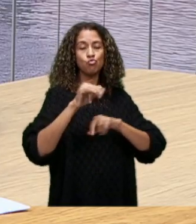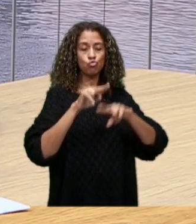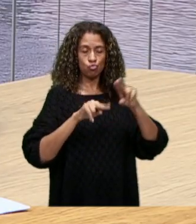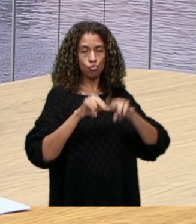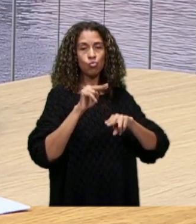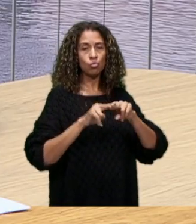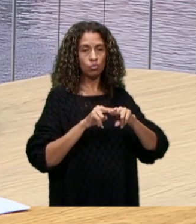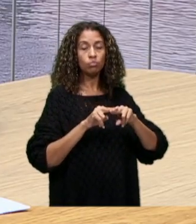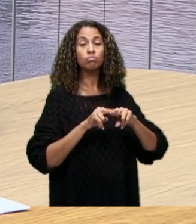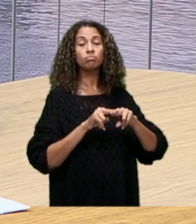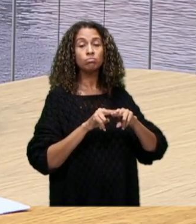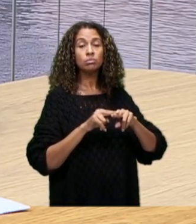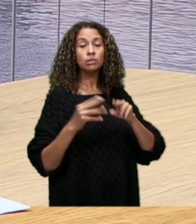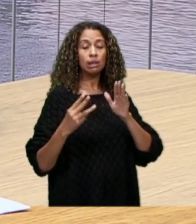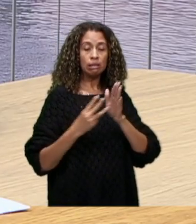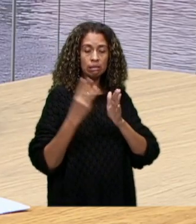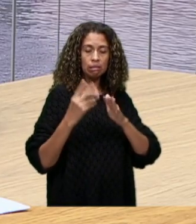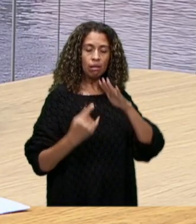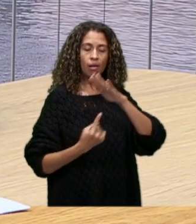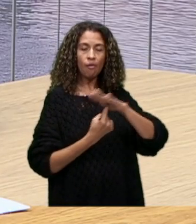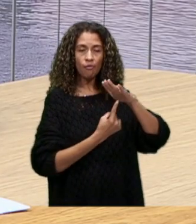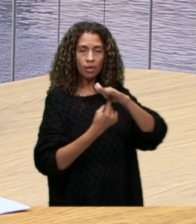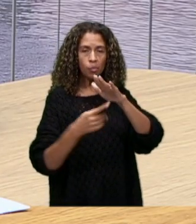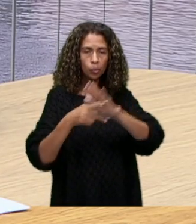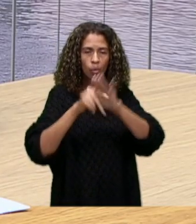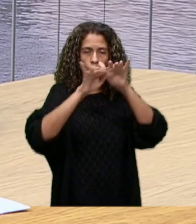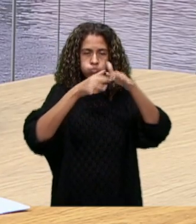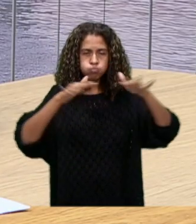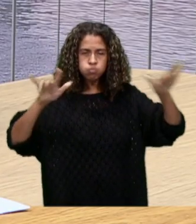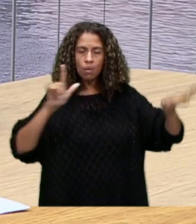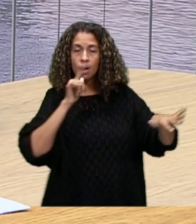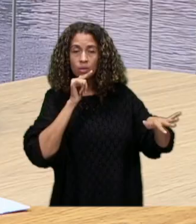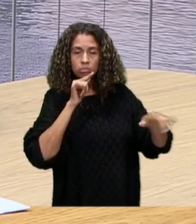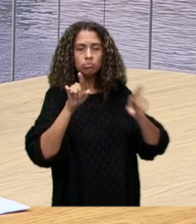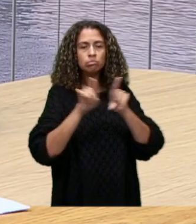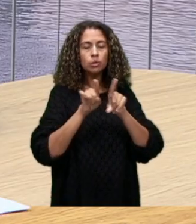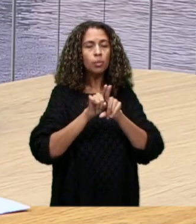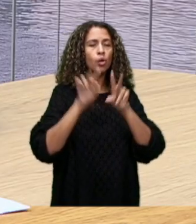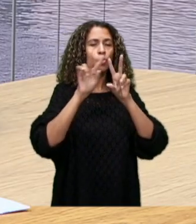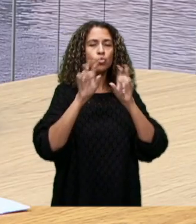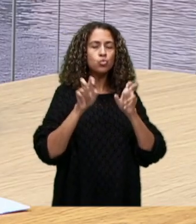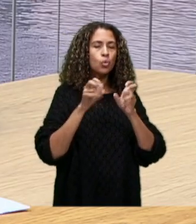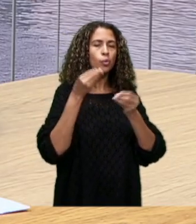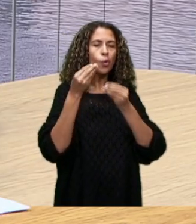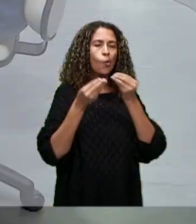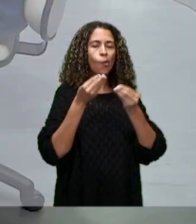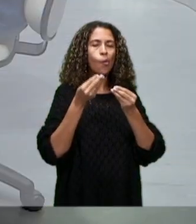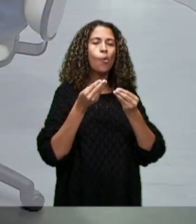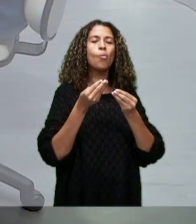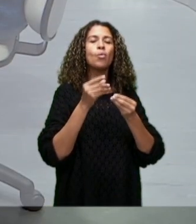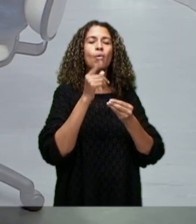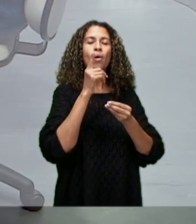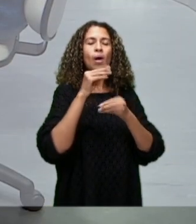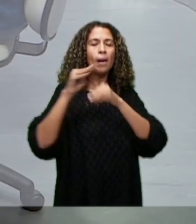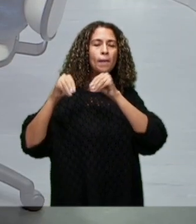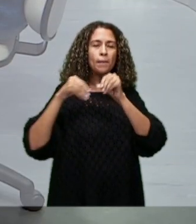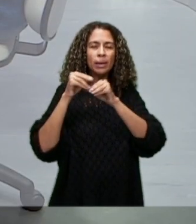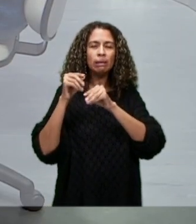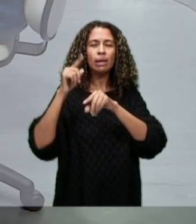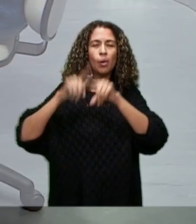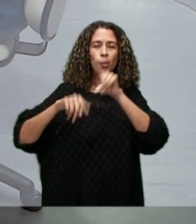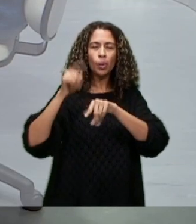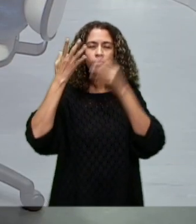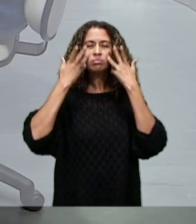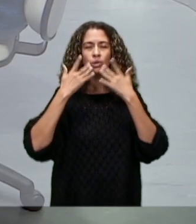julho, da terceira Feira dos Oceanos e o encontro sobre compostagem e outros debates que ocorreram também, né? Foram